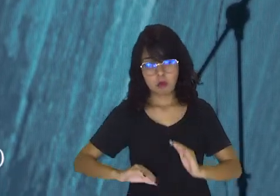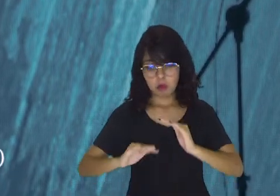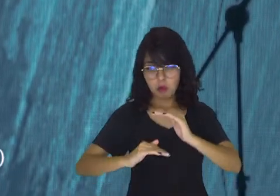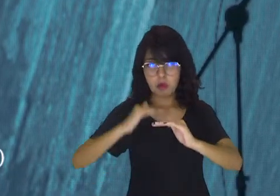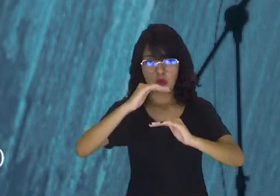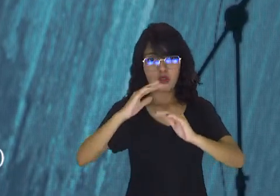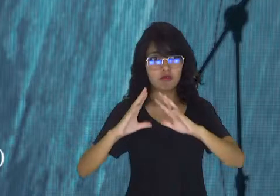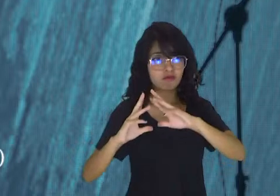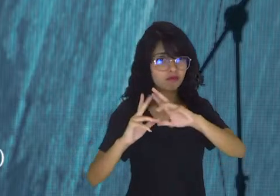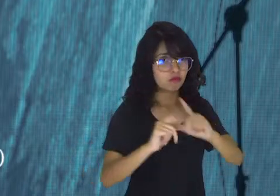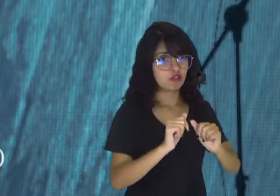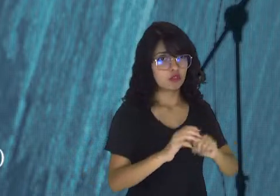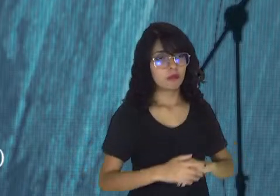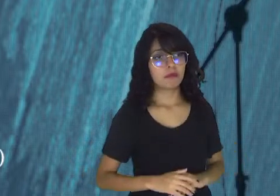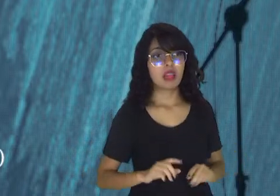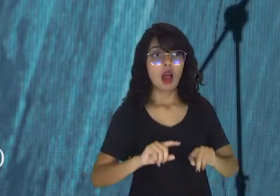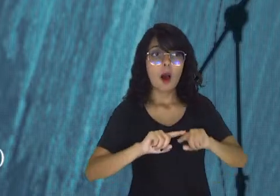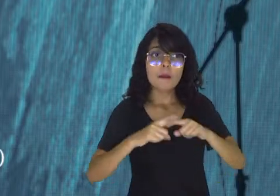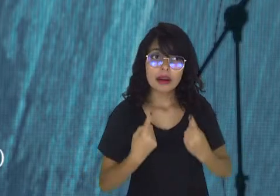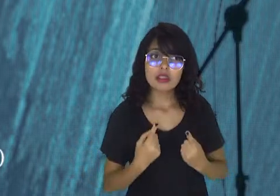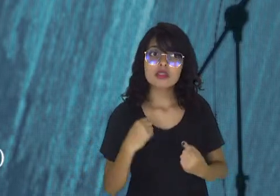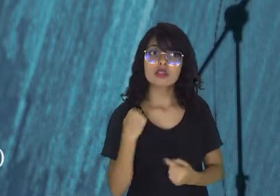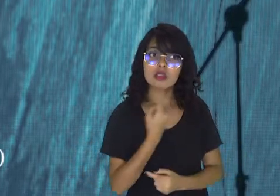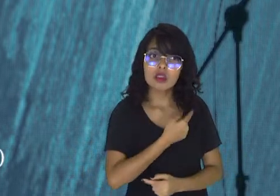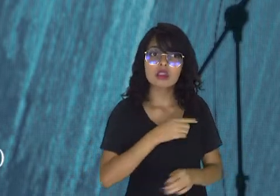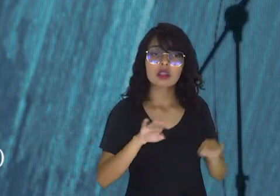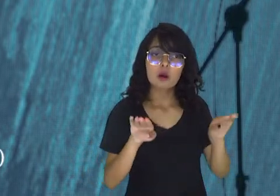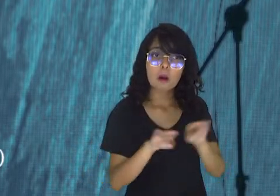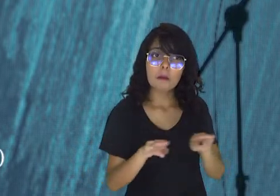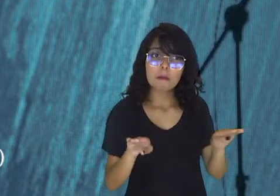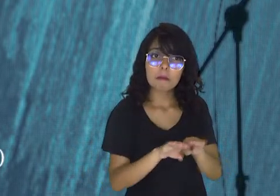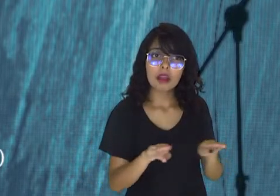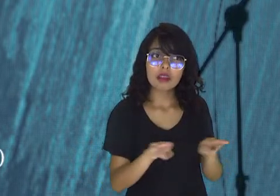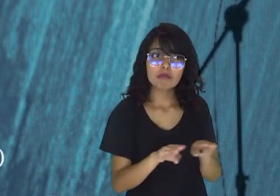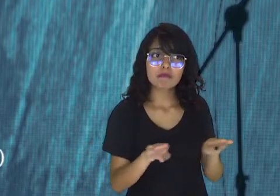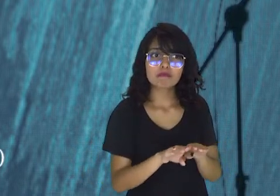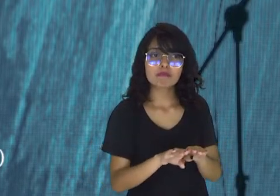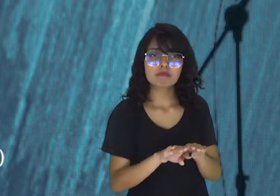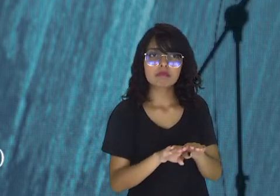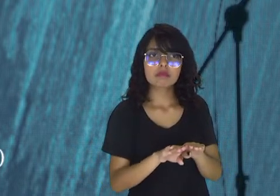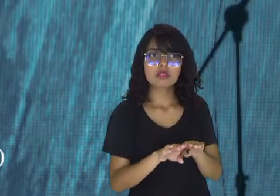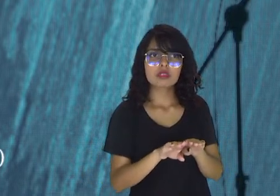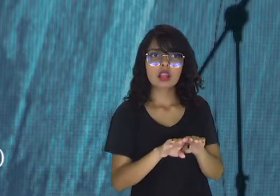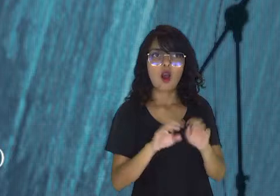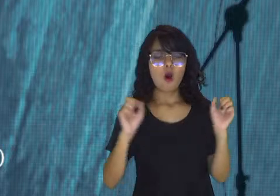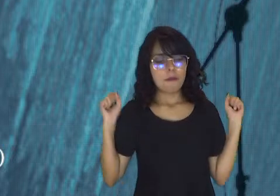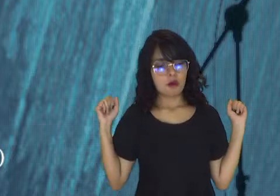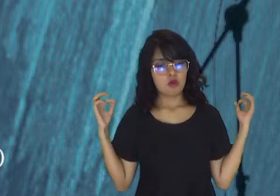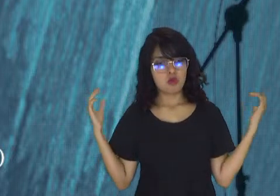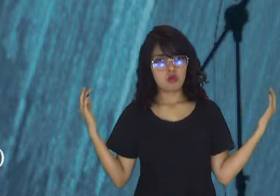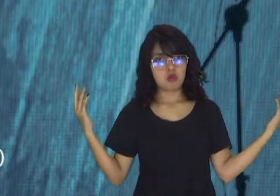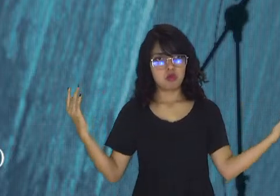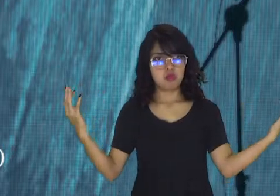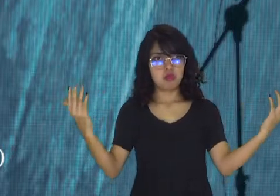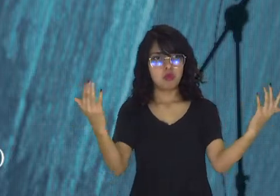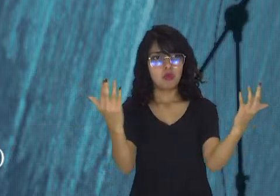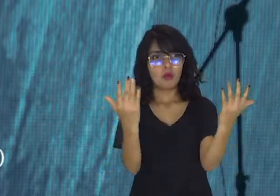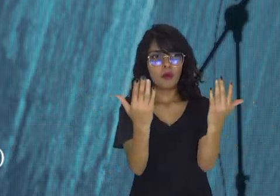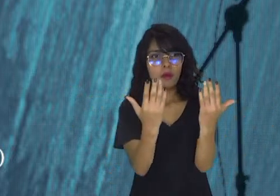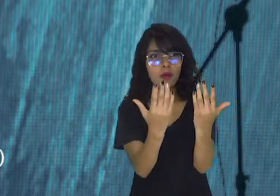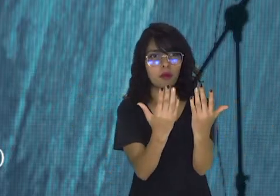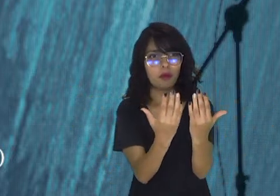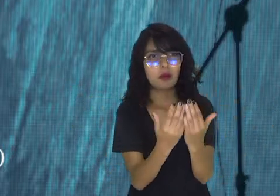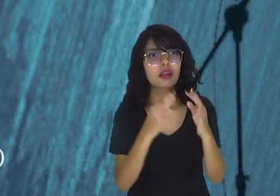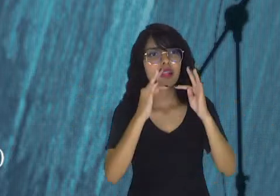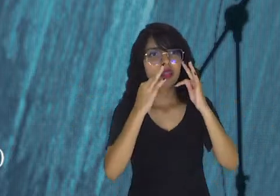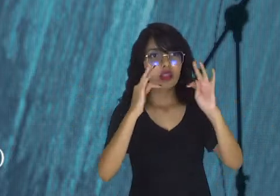nós também, que estamos rodeados de uma tão grande nuvem de testemunhas, que são esses heróis da fé,